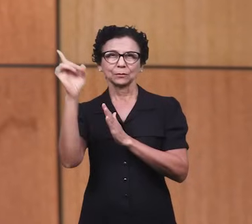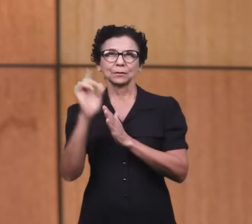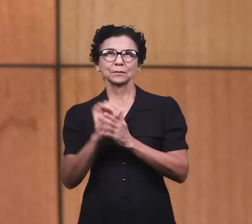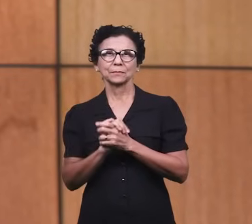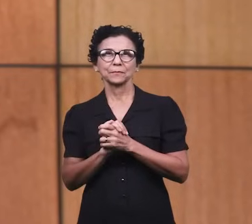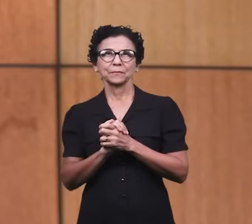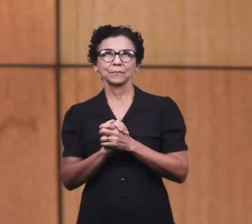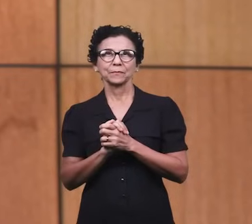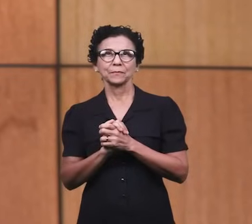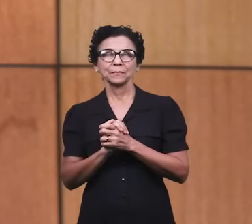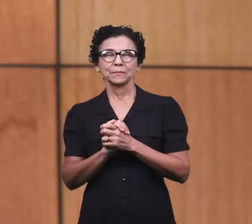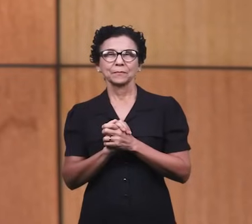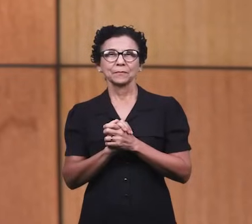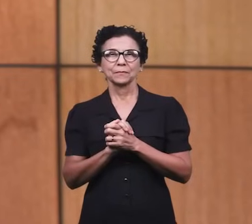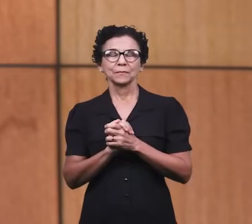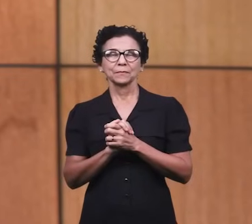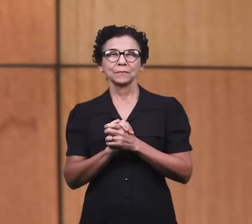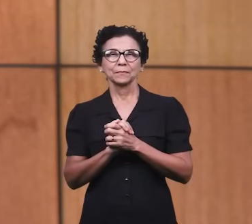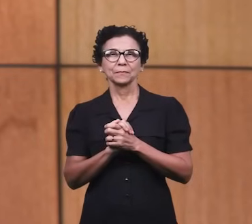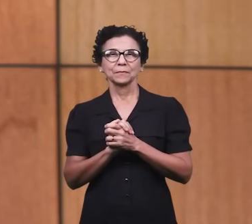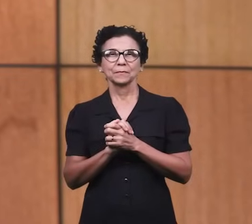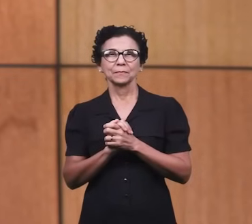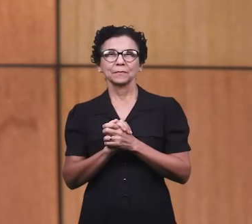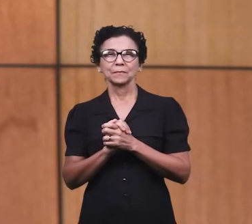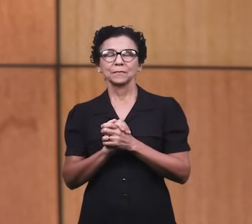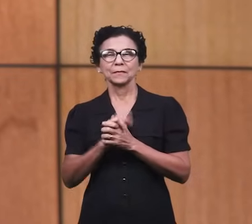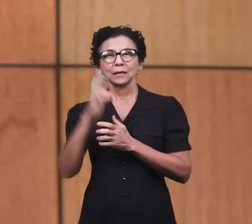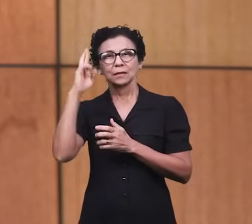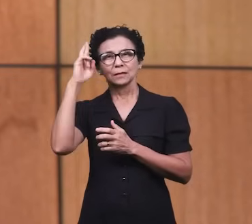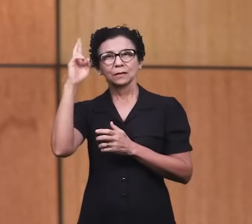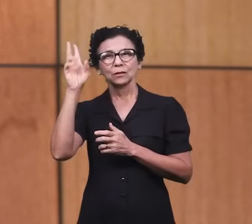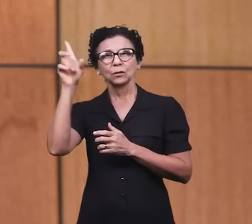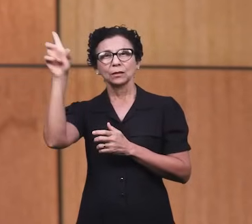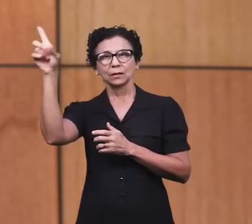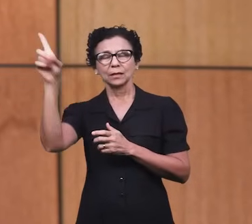Nosso Deus, e nesta hora, eterno Pai,